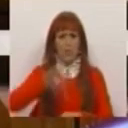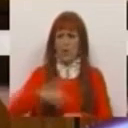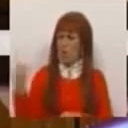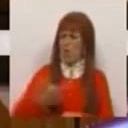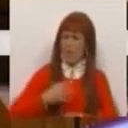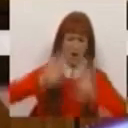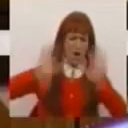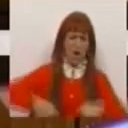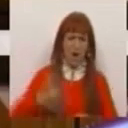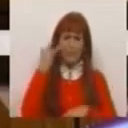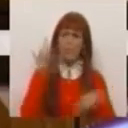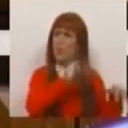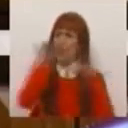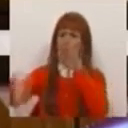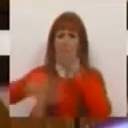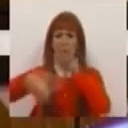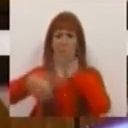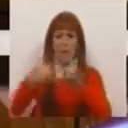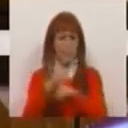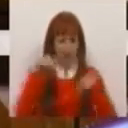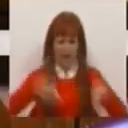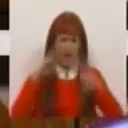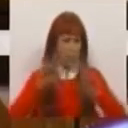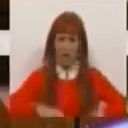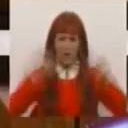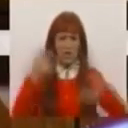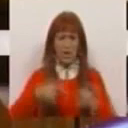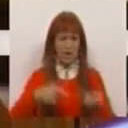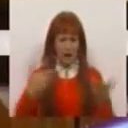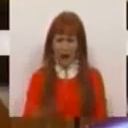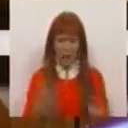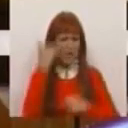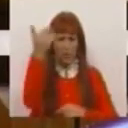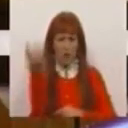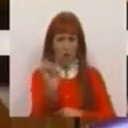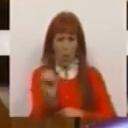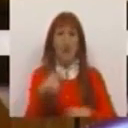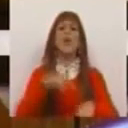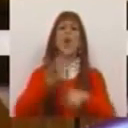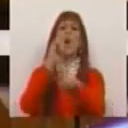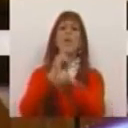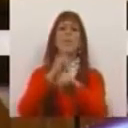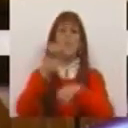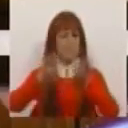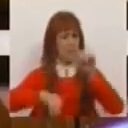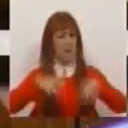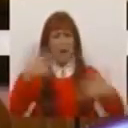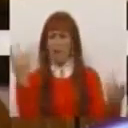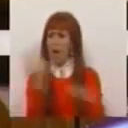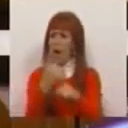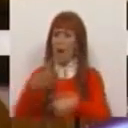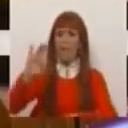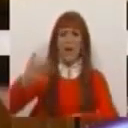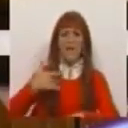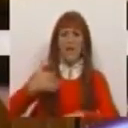foram obrigados a emigrar, porque aqui não encontravam nem presente nem futuro. E ao mesmo tempo que isso acontecia,